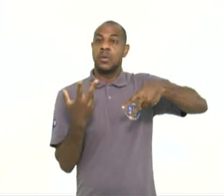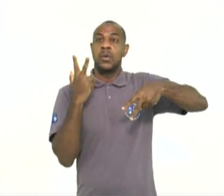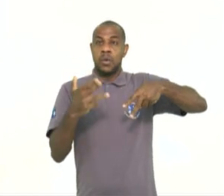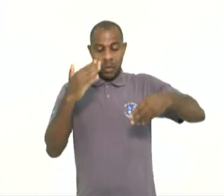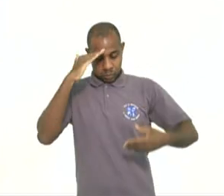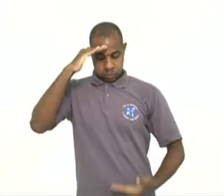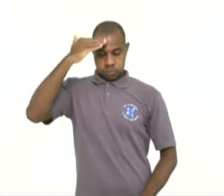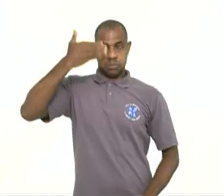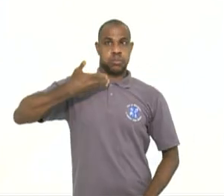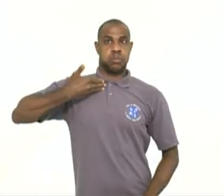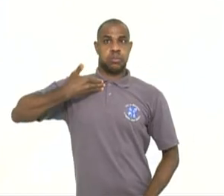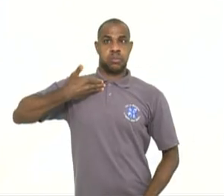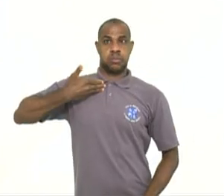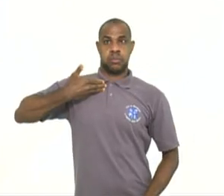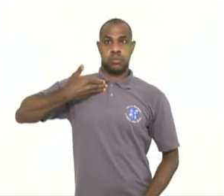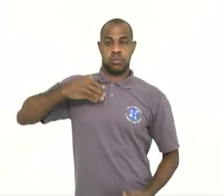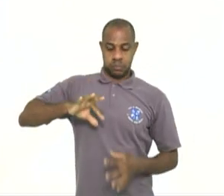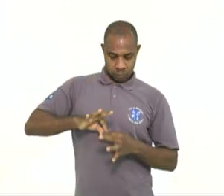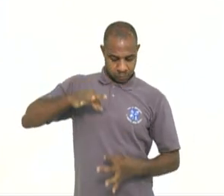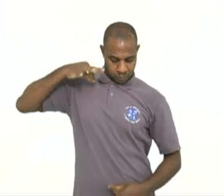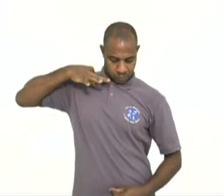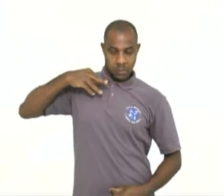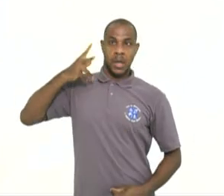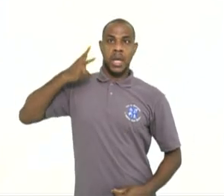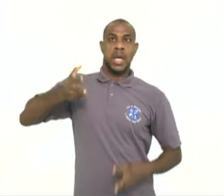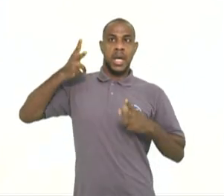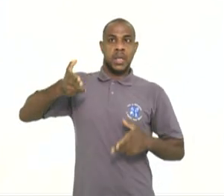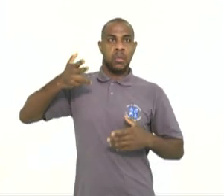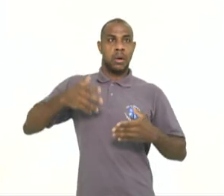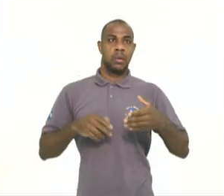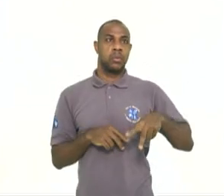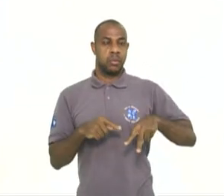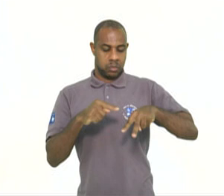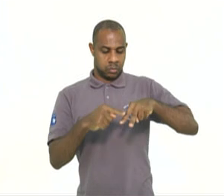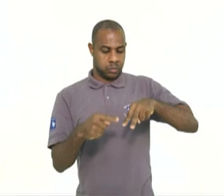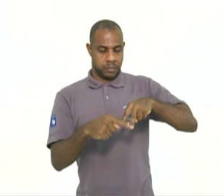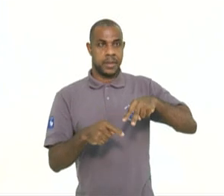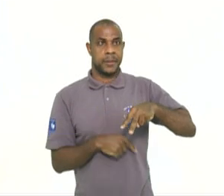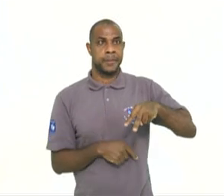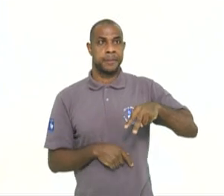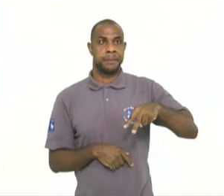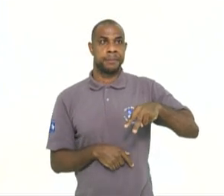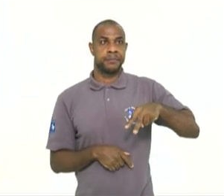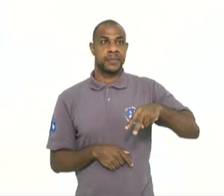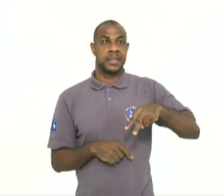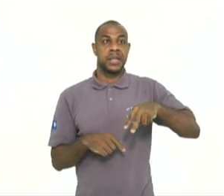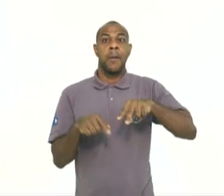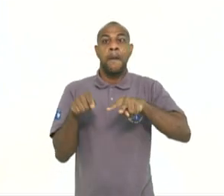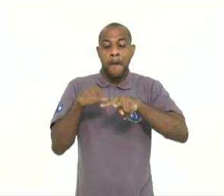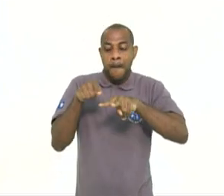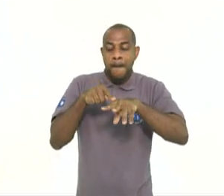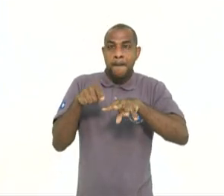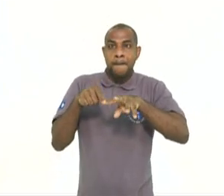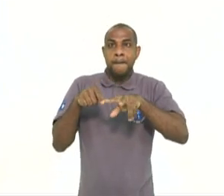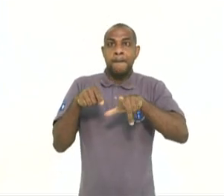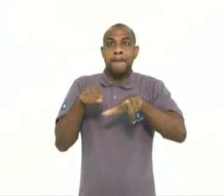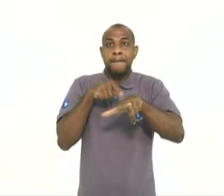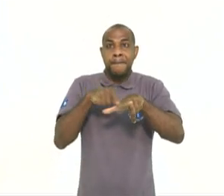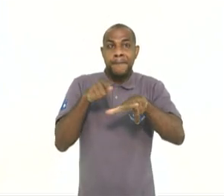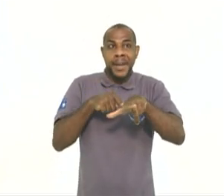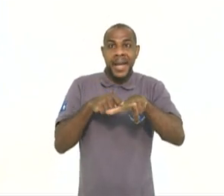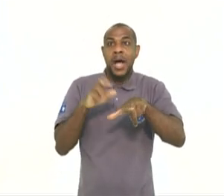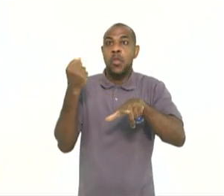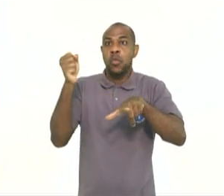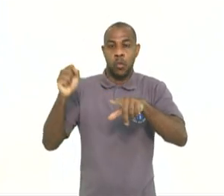na proporção né o pé a gente coloca lá na medida número 8 aqui